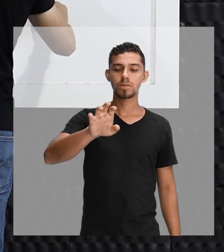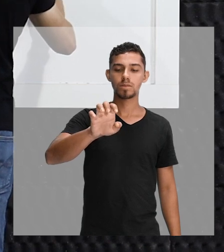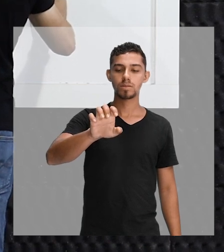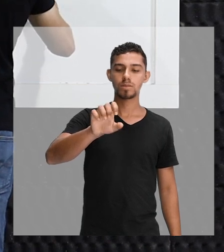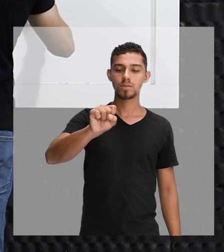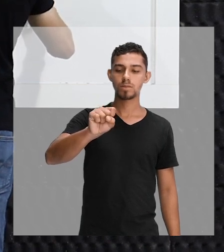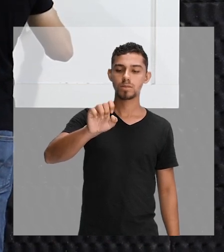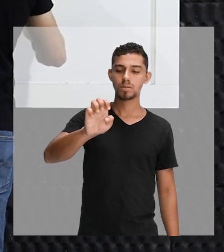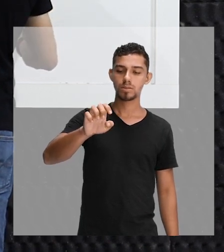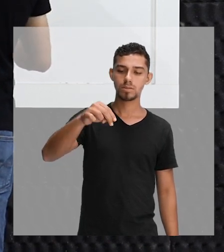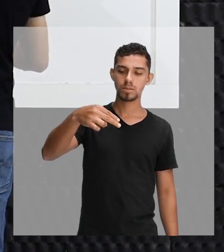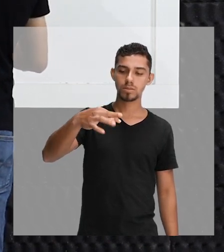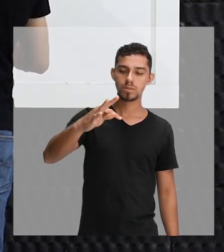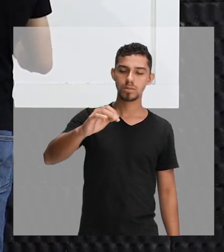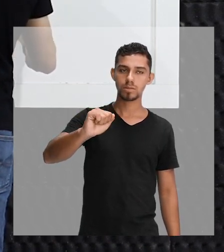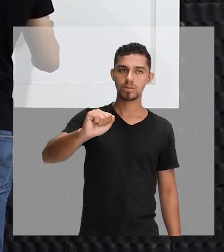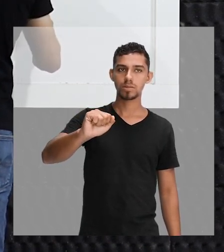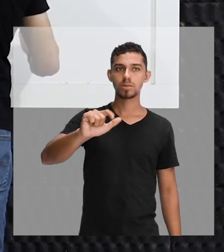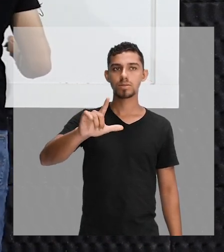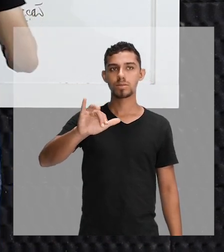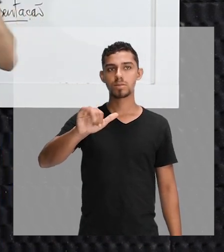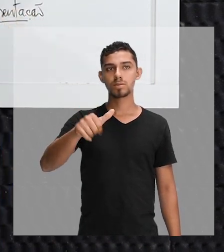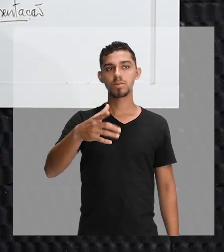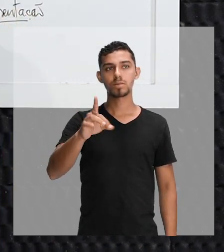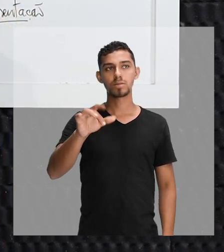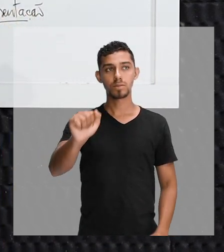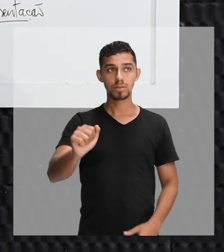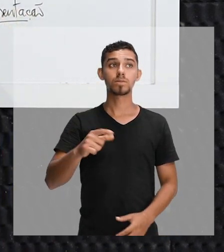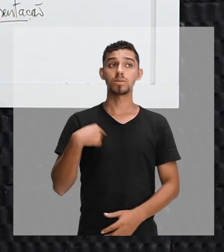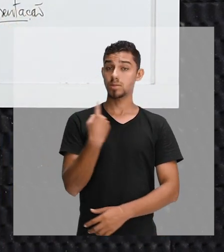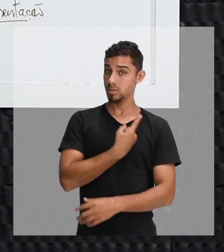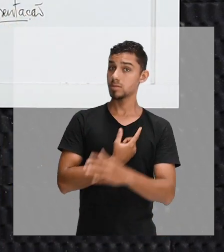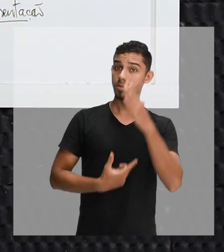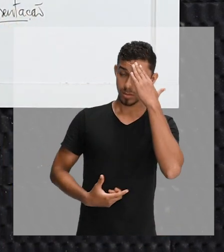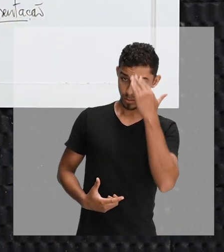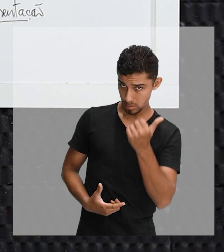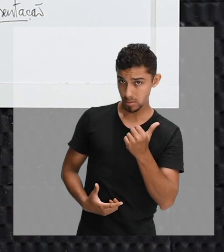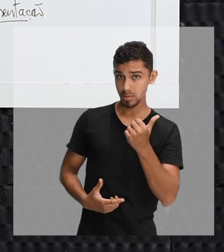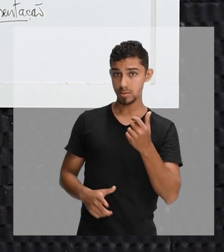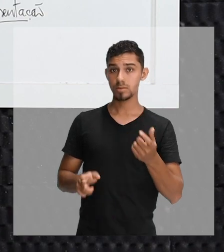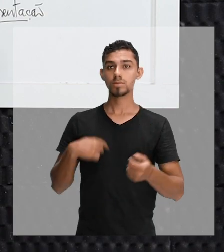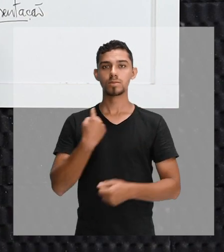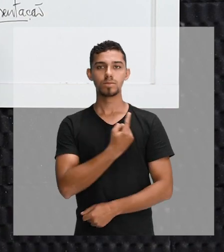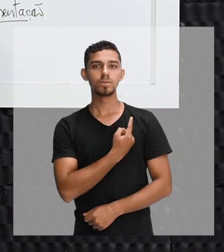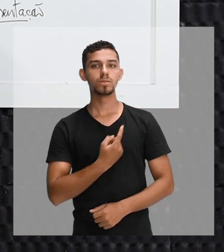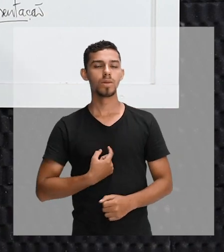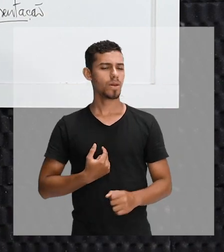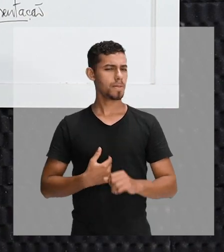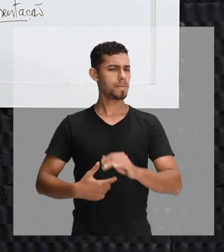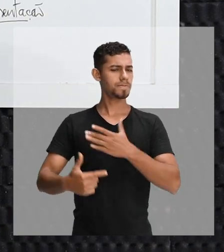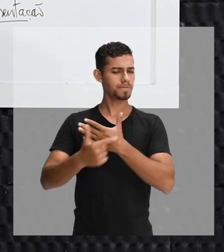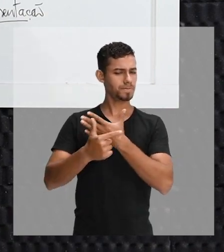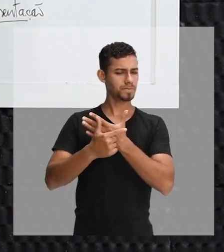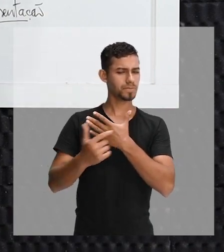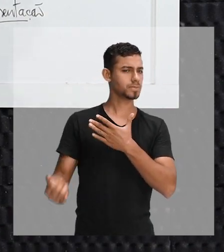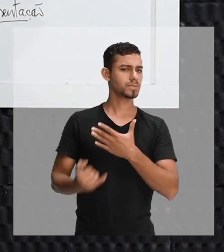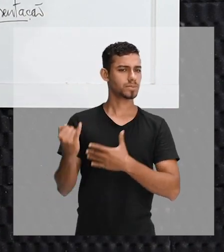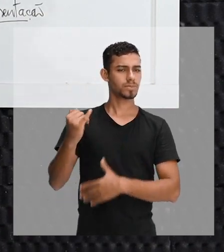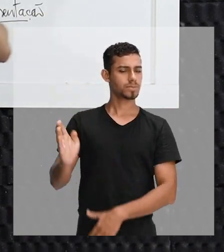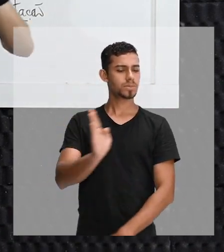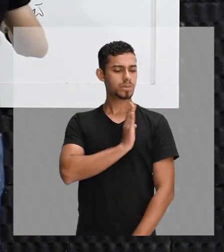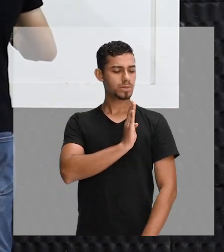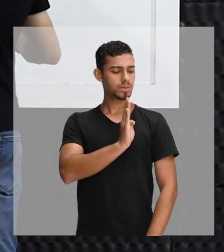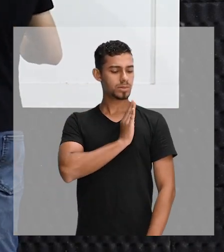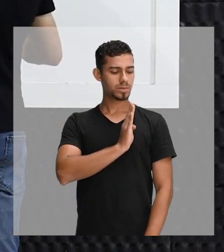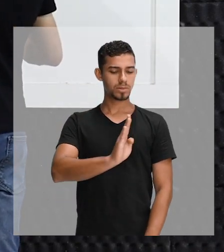representação. Mas nós sabemos que esta representação tem um fundamento forte burguês,